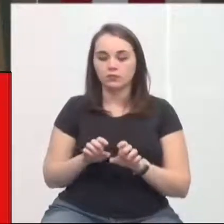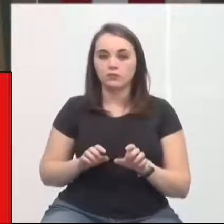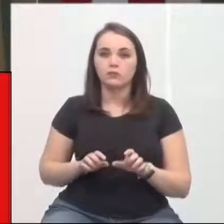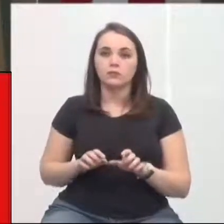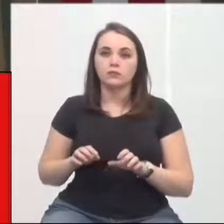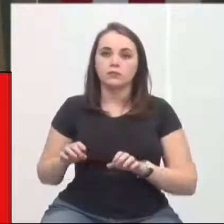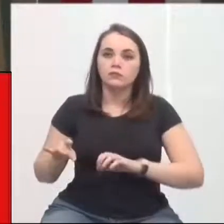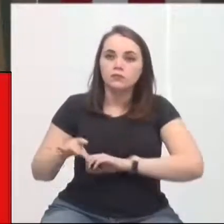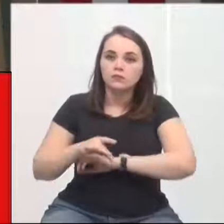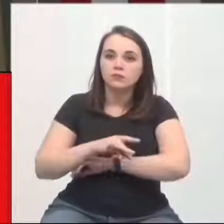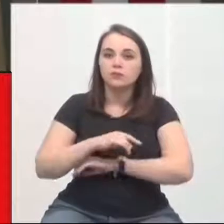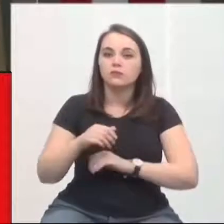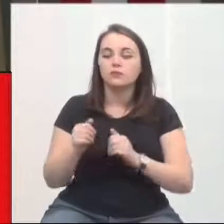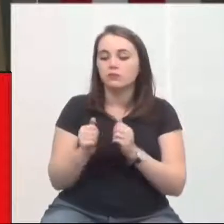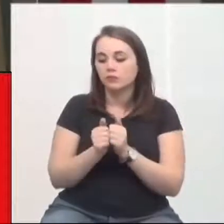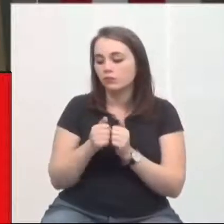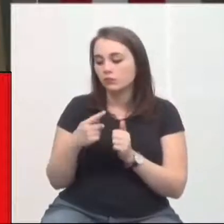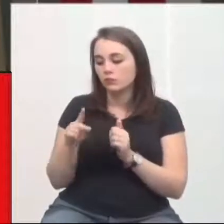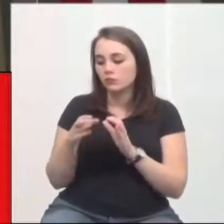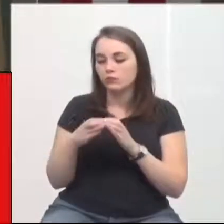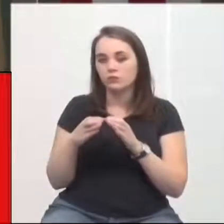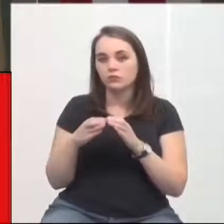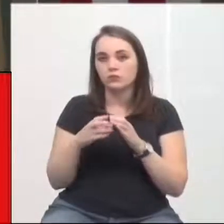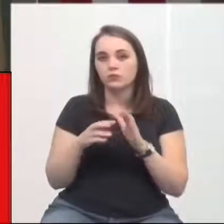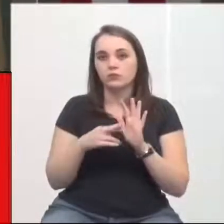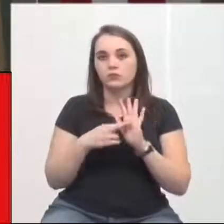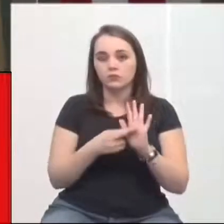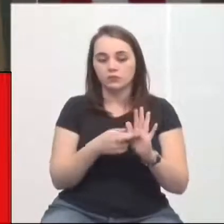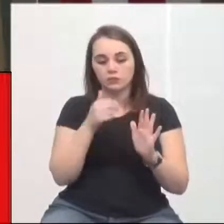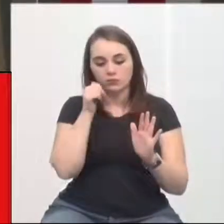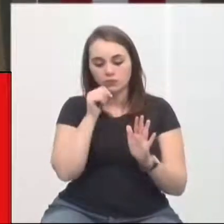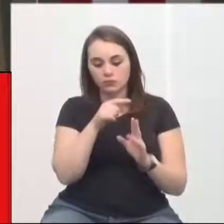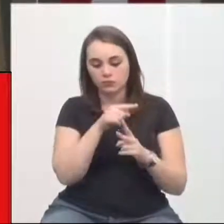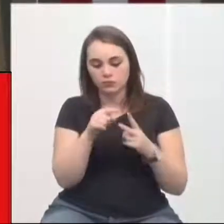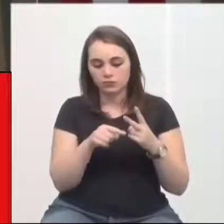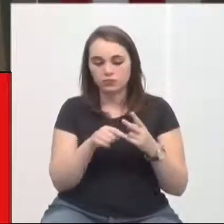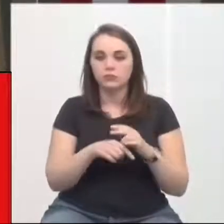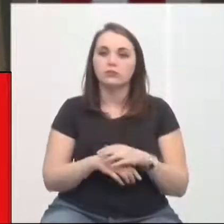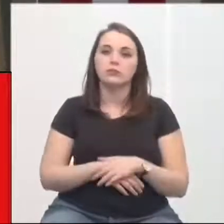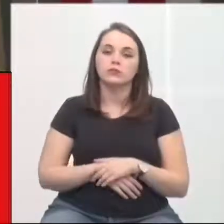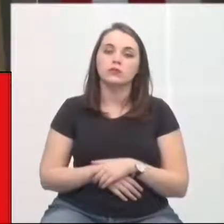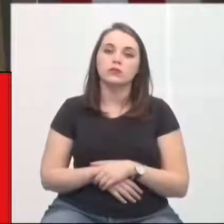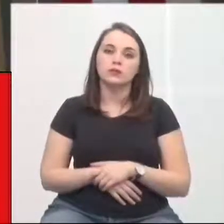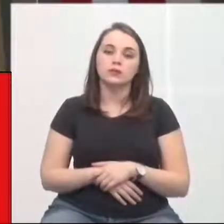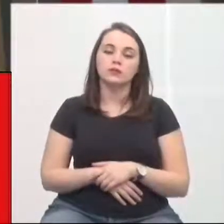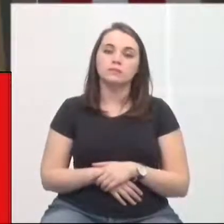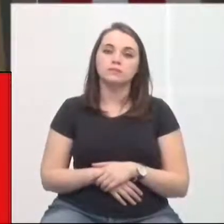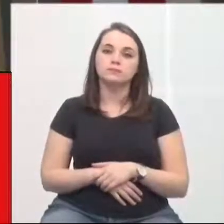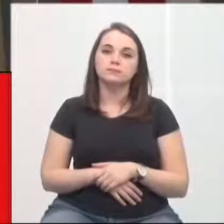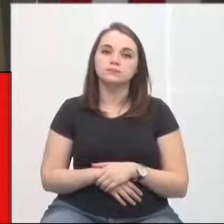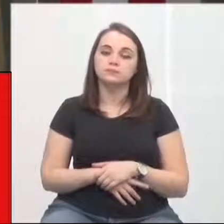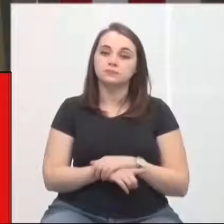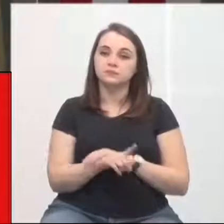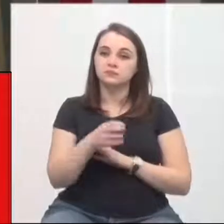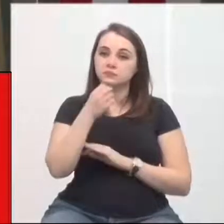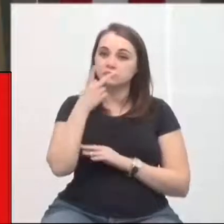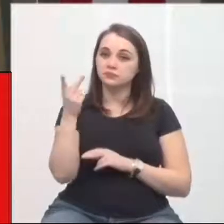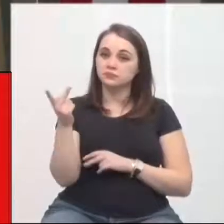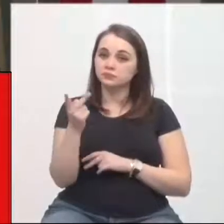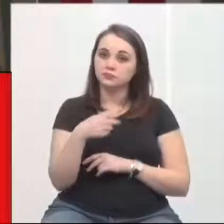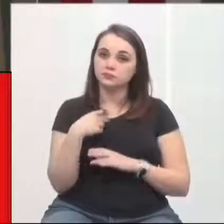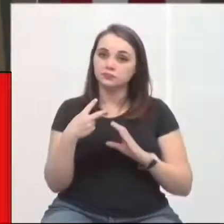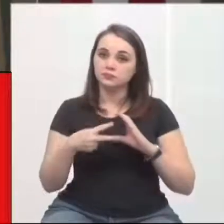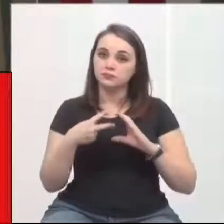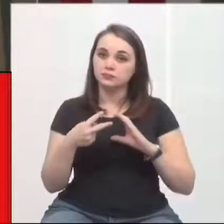com a sua equipe aqui, representada pela Natália, arquiteta, a Joyce, engenheira. Sejam bem-vindos